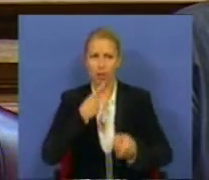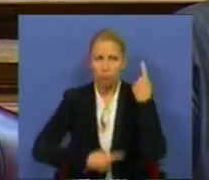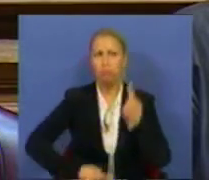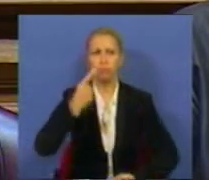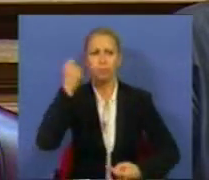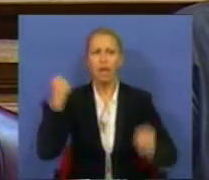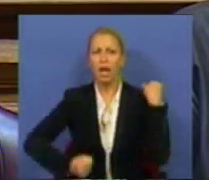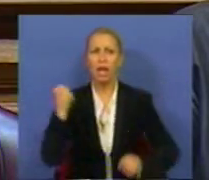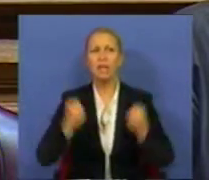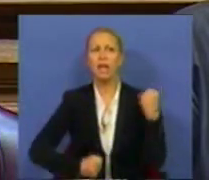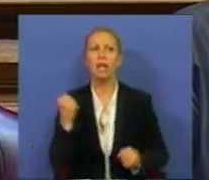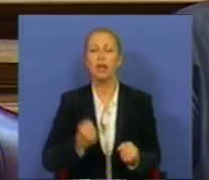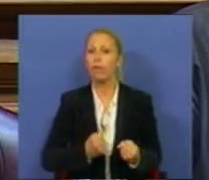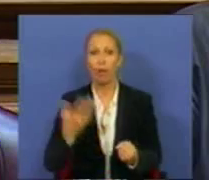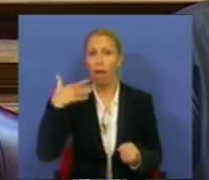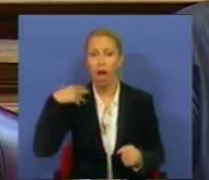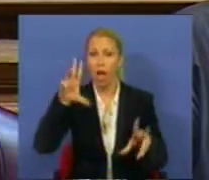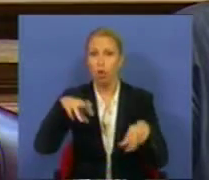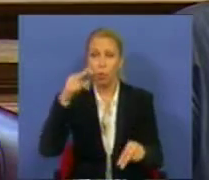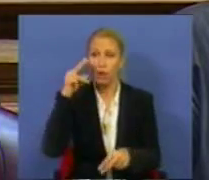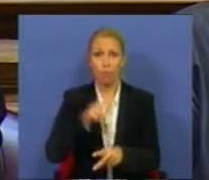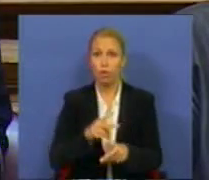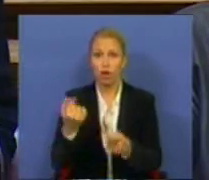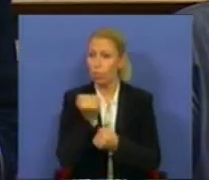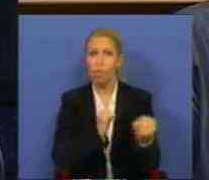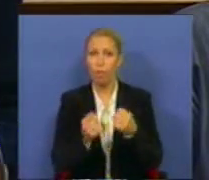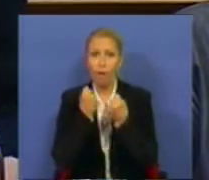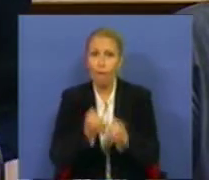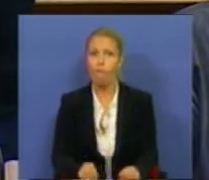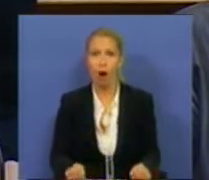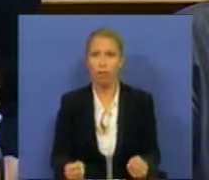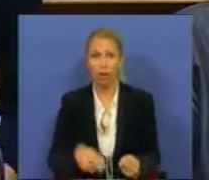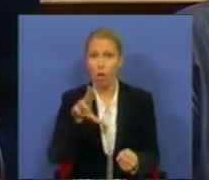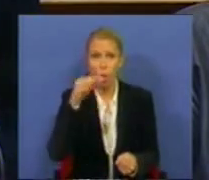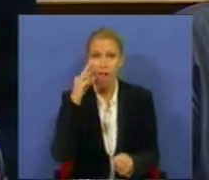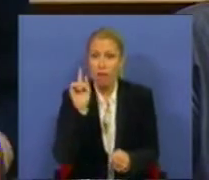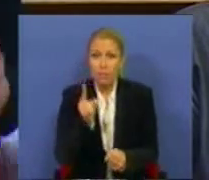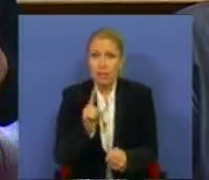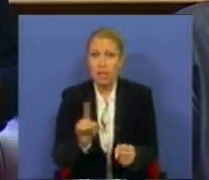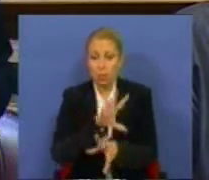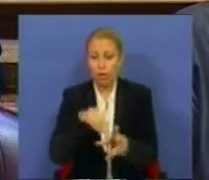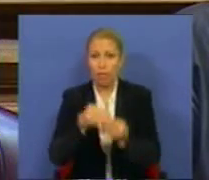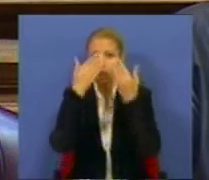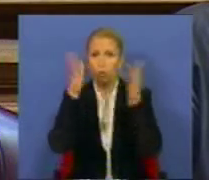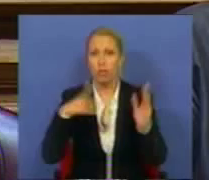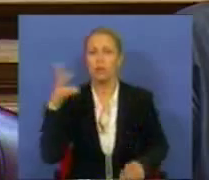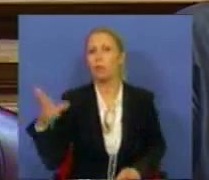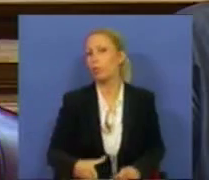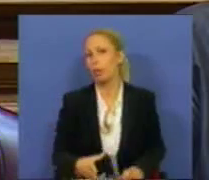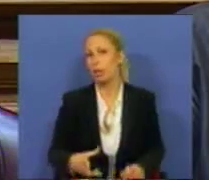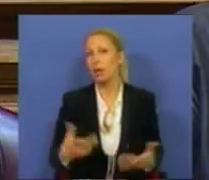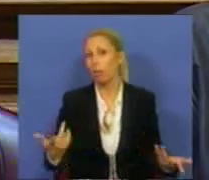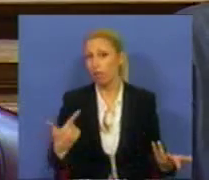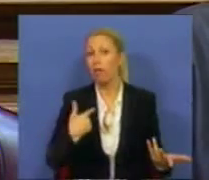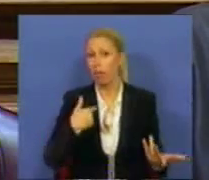que nunca tínhamos assistido a um movimento tão forte no sistema educativo, jamais na democracia portuguesa. E as palavras de ordem, as